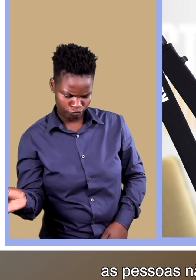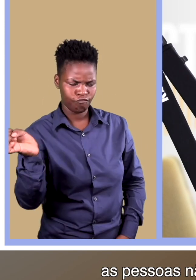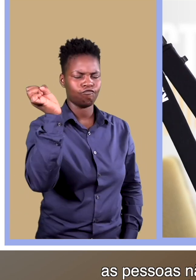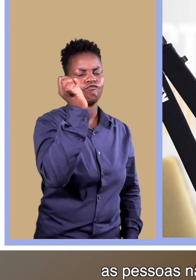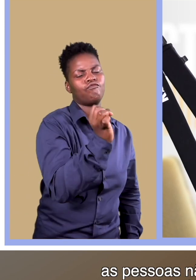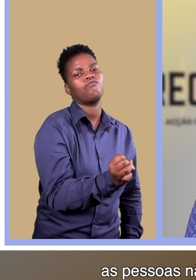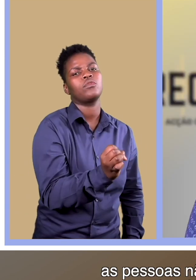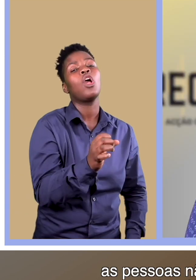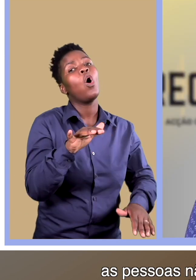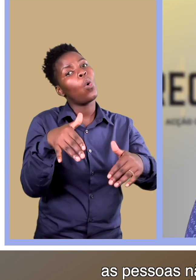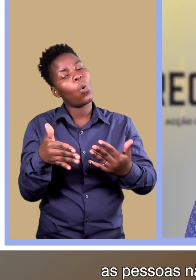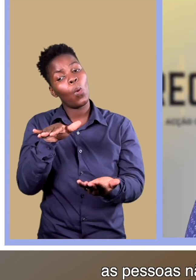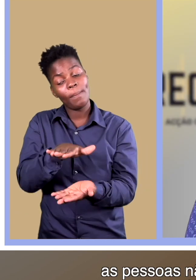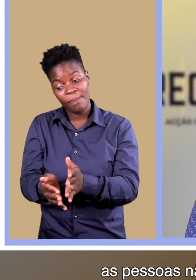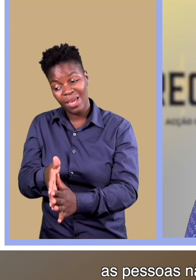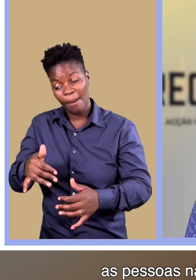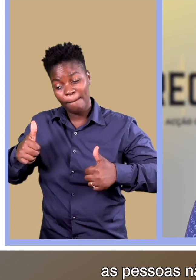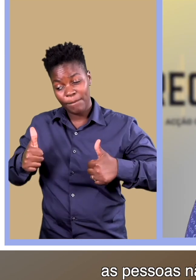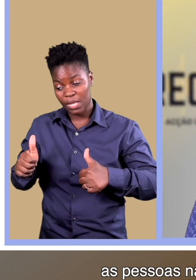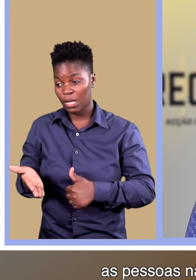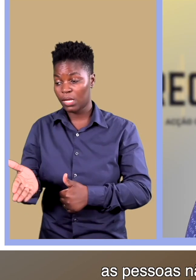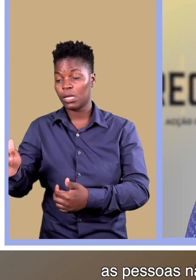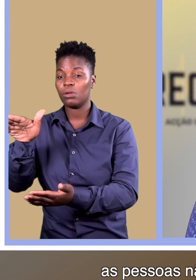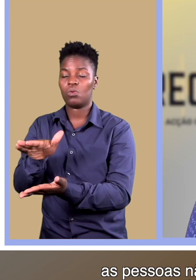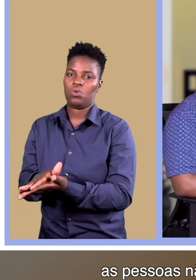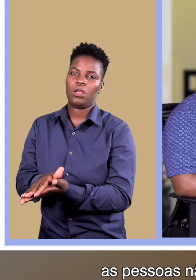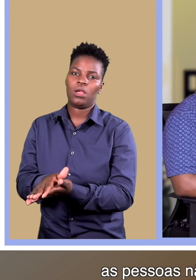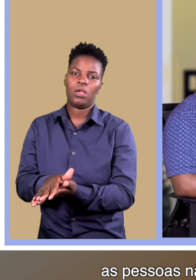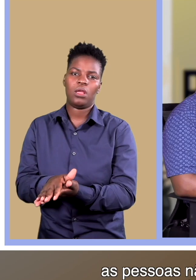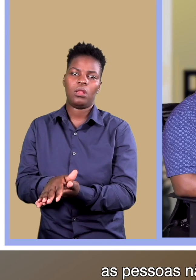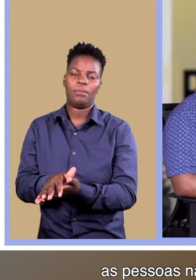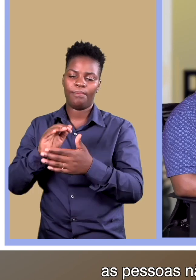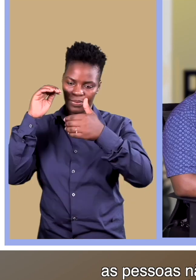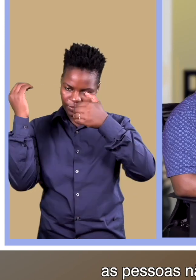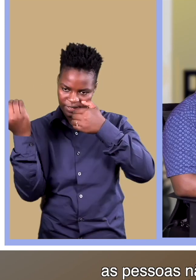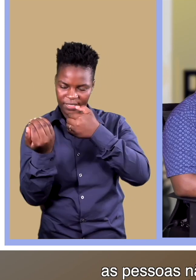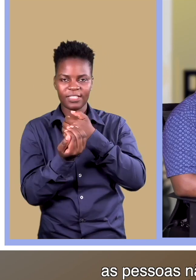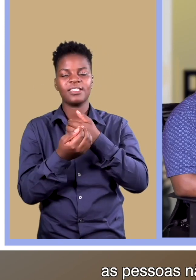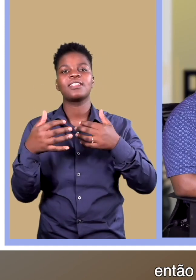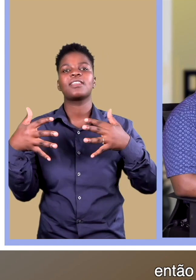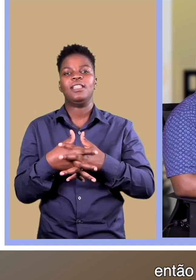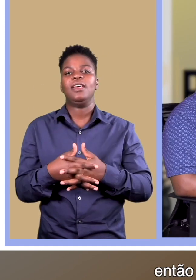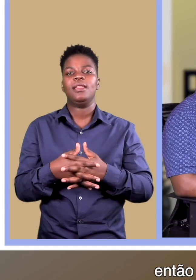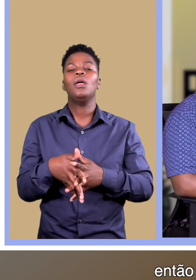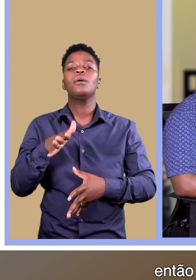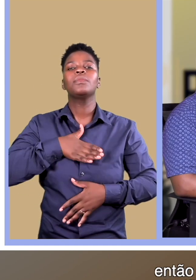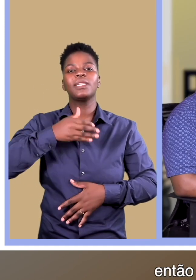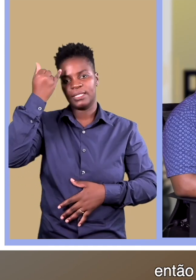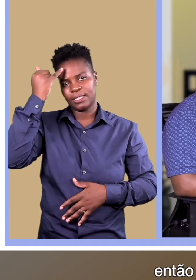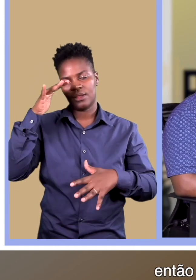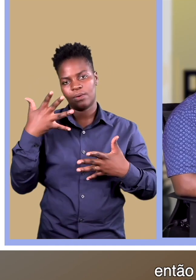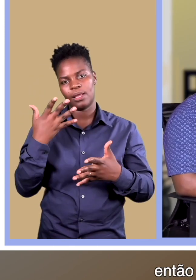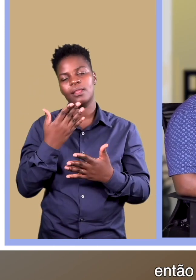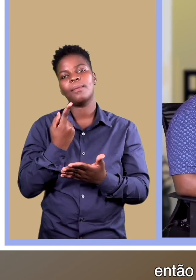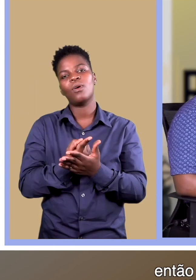afetadas as pessoas não precisem ser deslocadas, mas estejam em locais seguros dentro das suas províncias. Então, para mim,